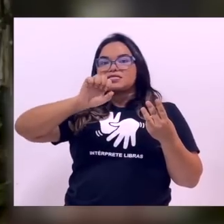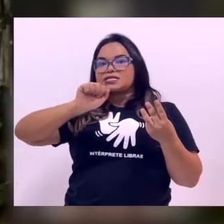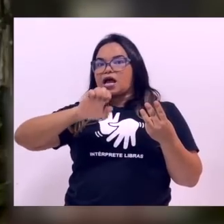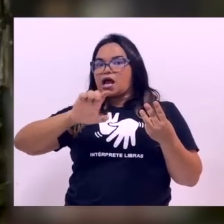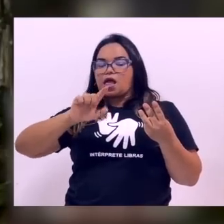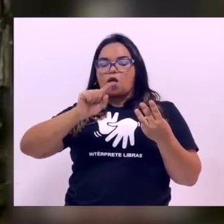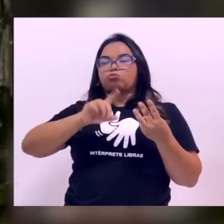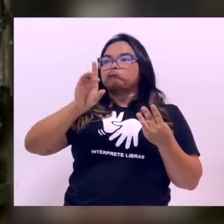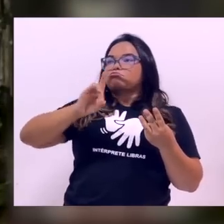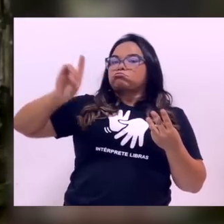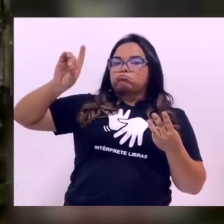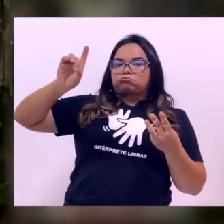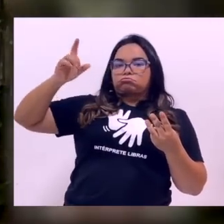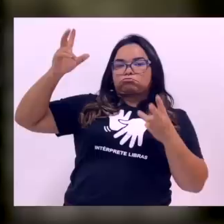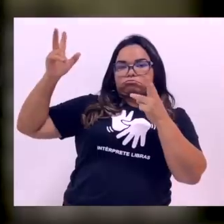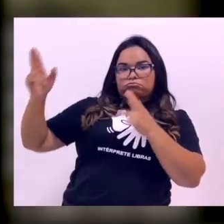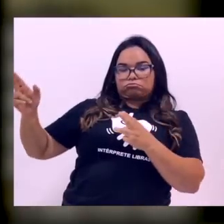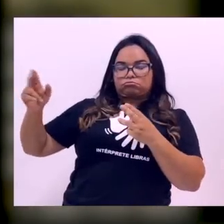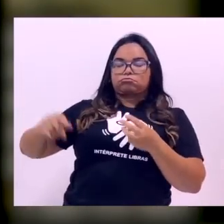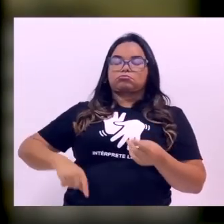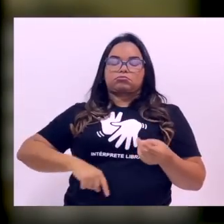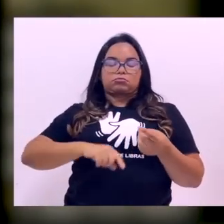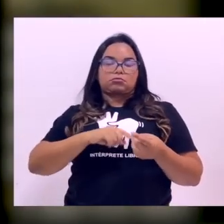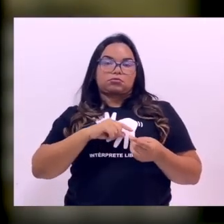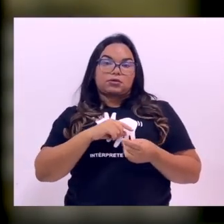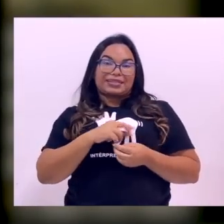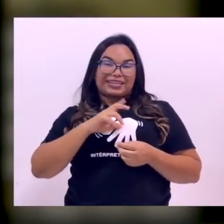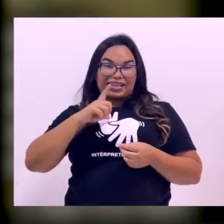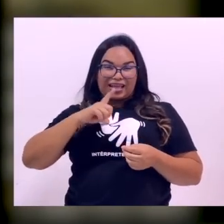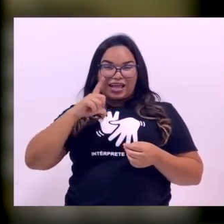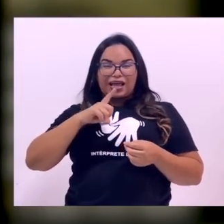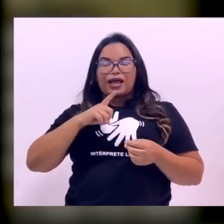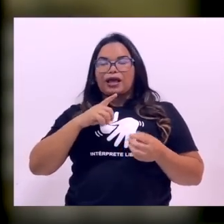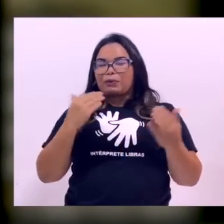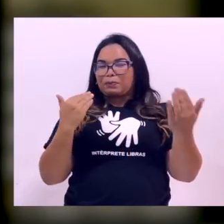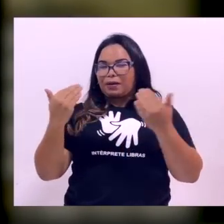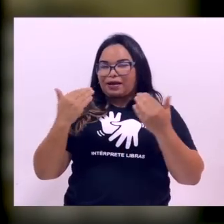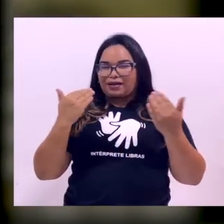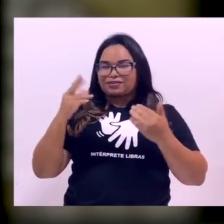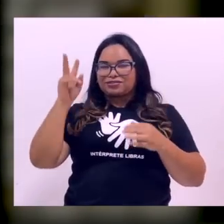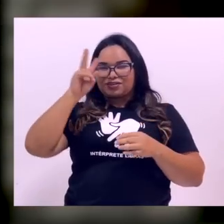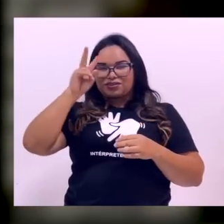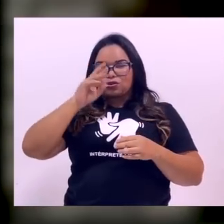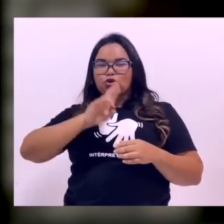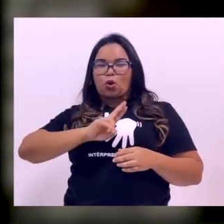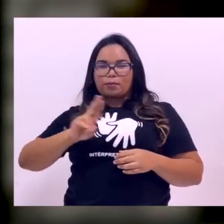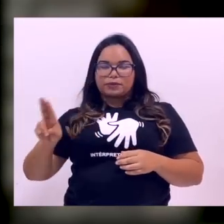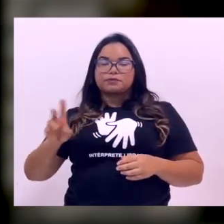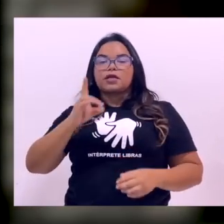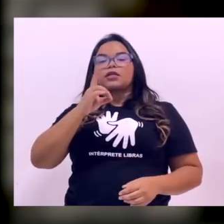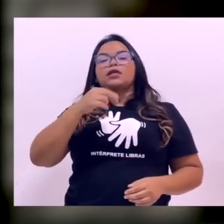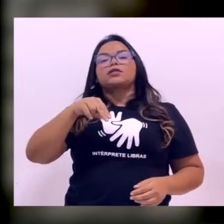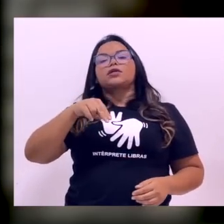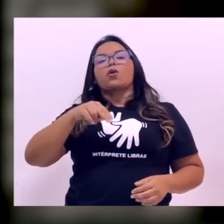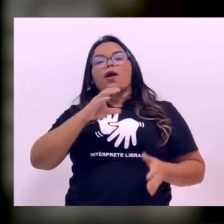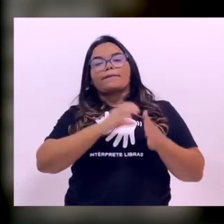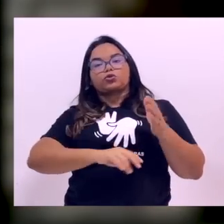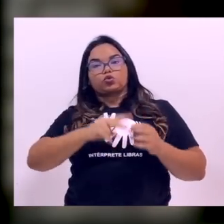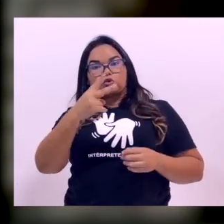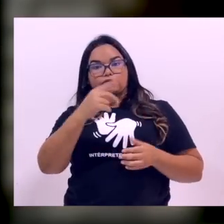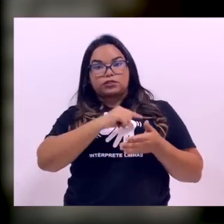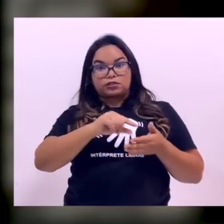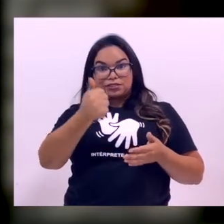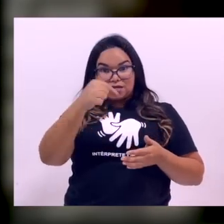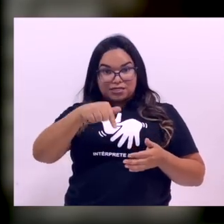Misael, aquele que é o que Deus é. Há analogias muito interessantes aqui. Daniel 2,